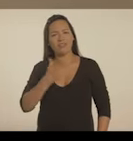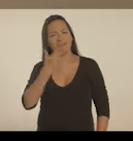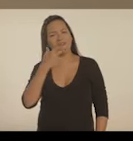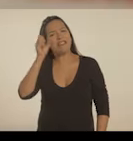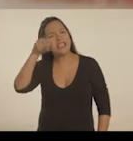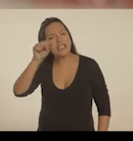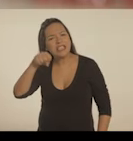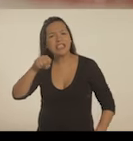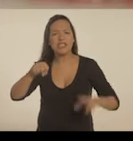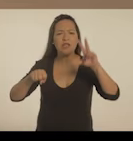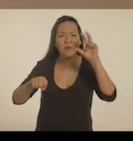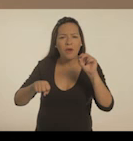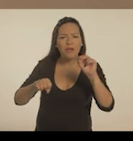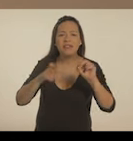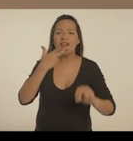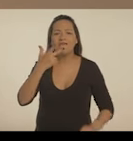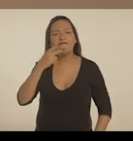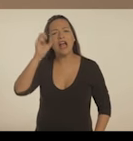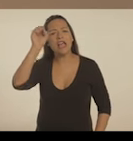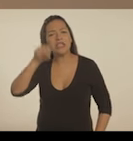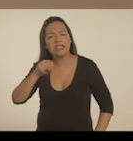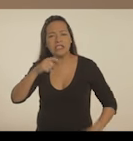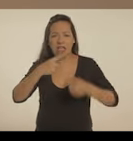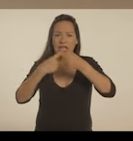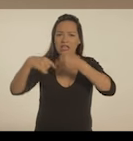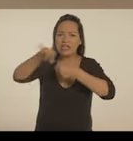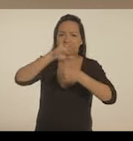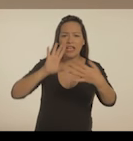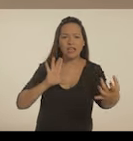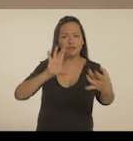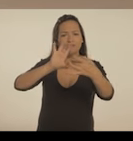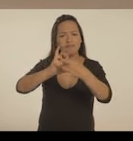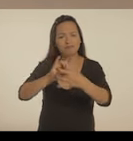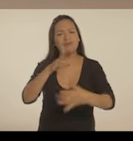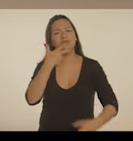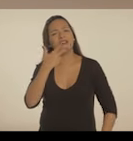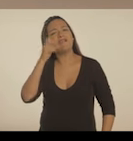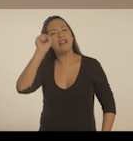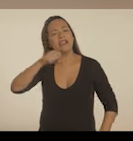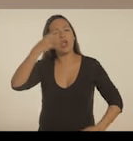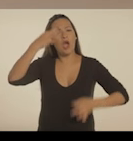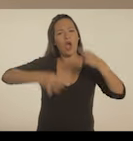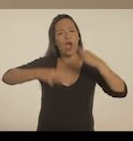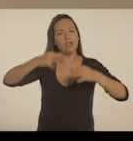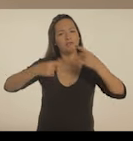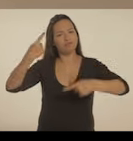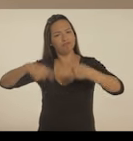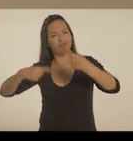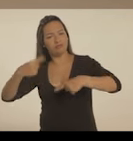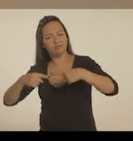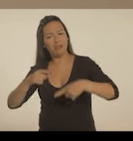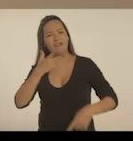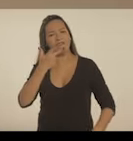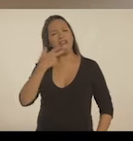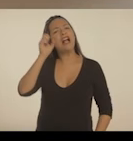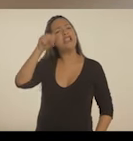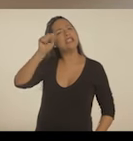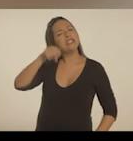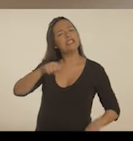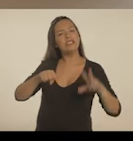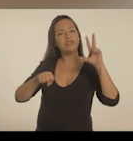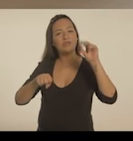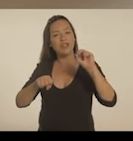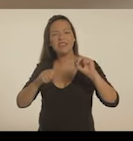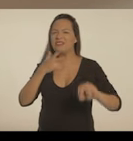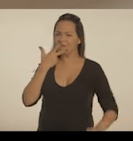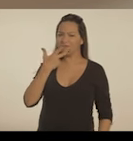Diga sim. 50. Diga sim a uma cidade mais integrada. Diga sim à honestidade na política. Diga sim, 50. Diga sim